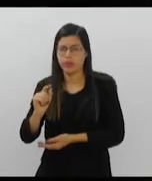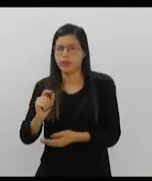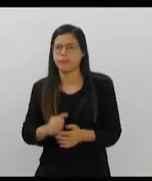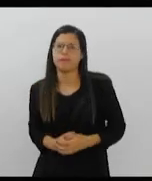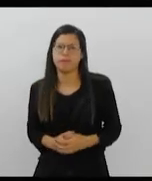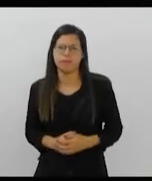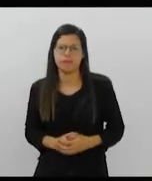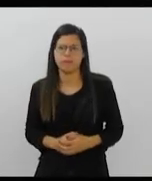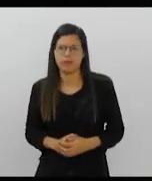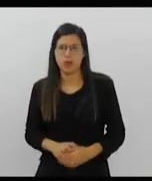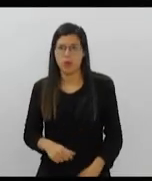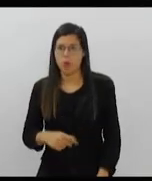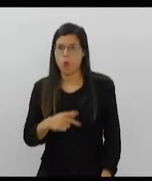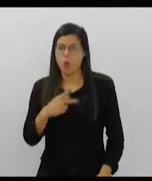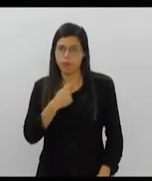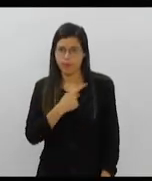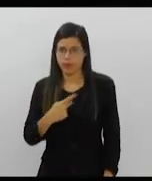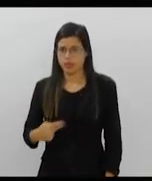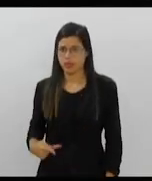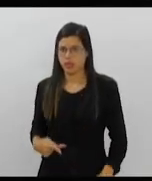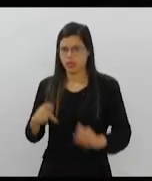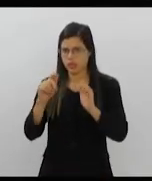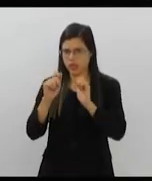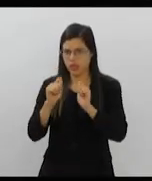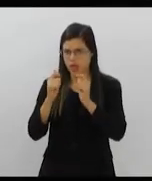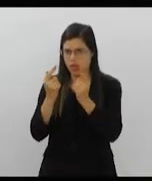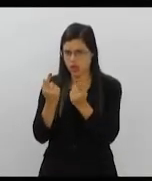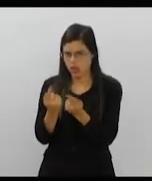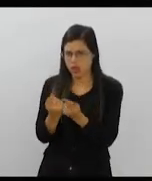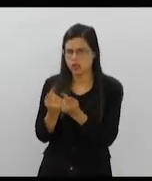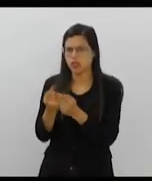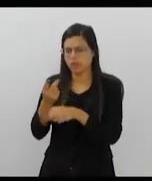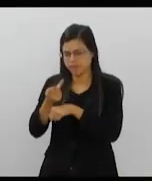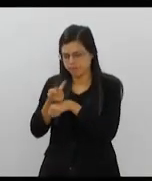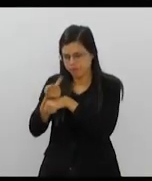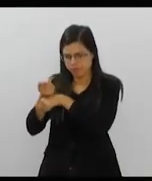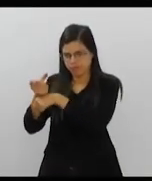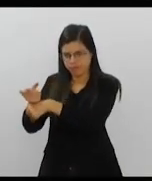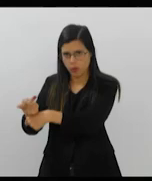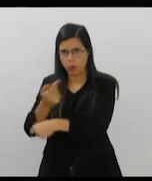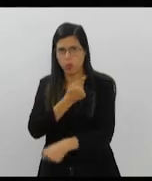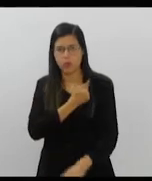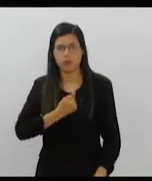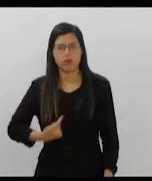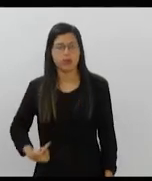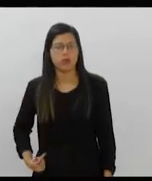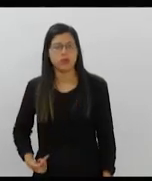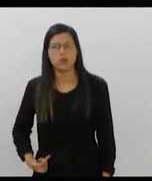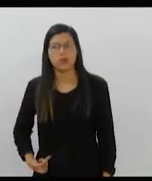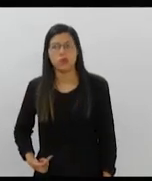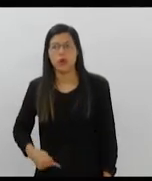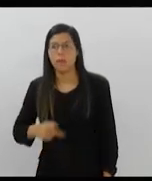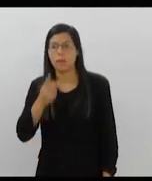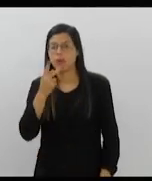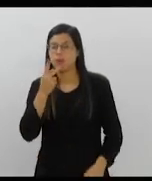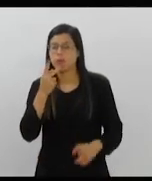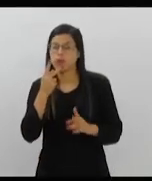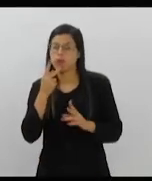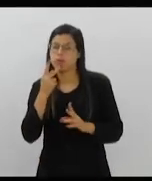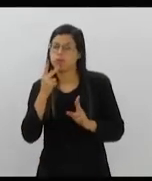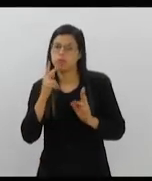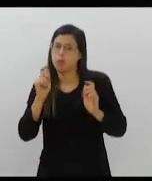que o presidente da casa ia contactar o governador para levantar a hipótese de